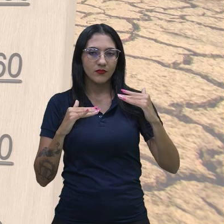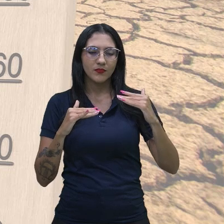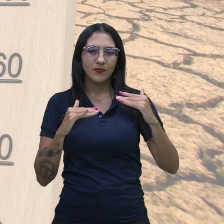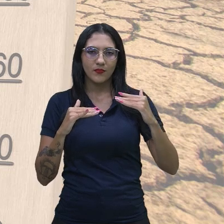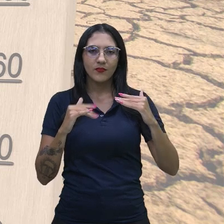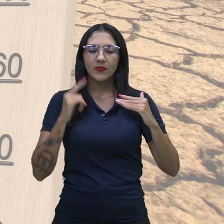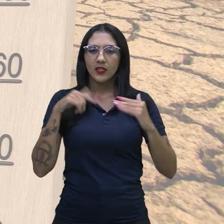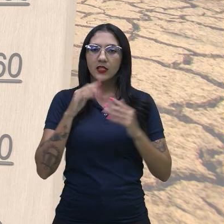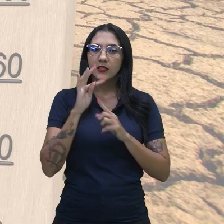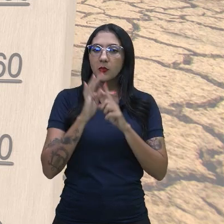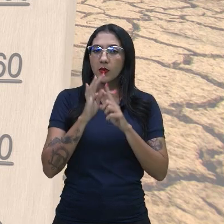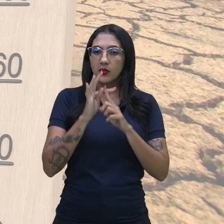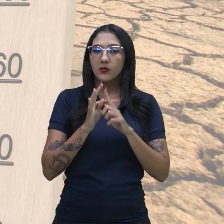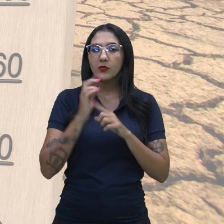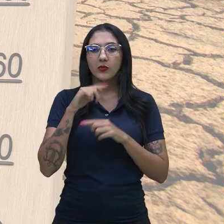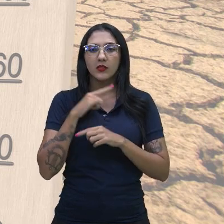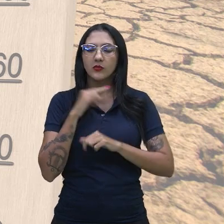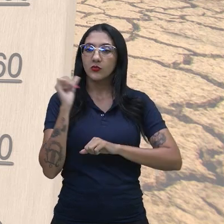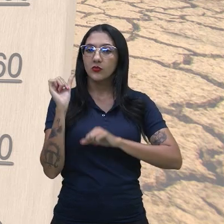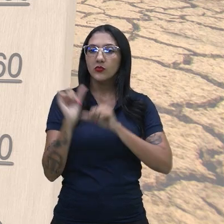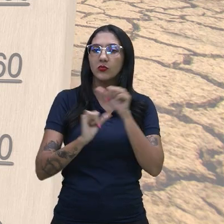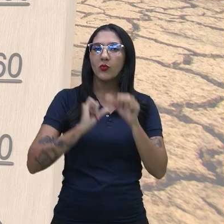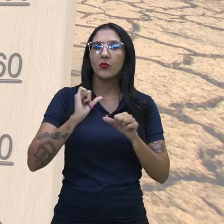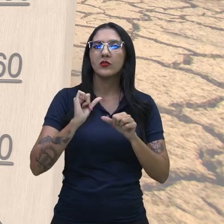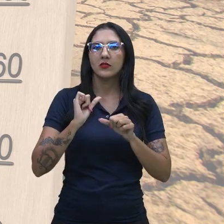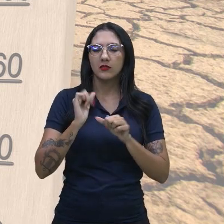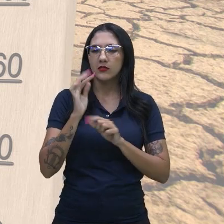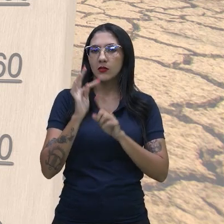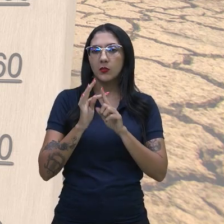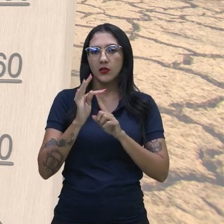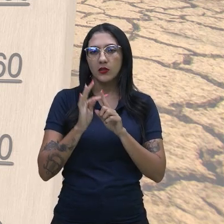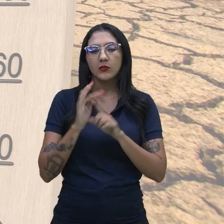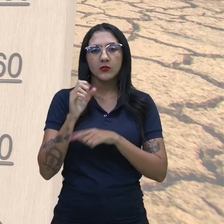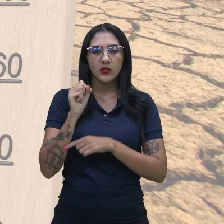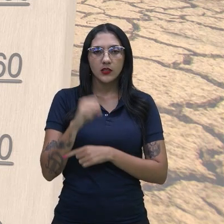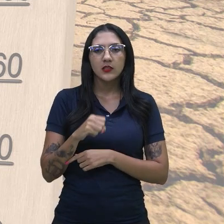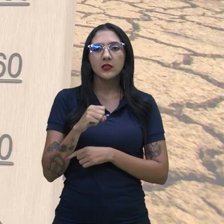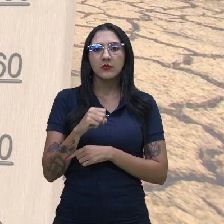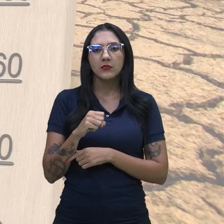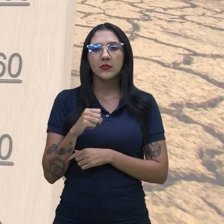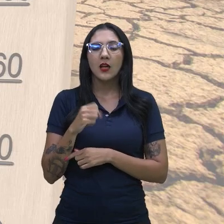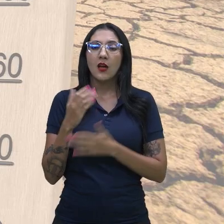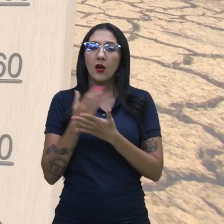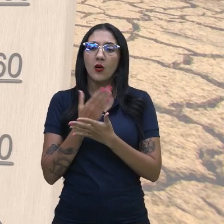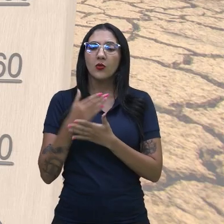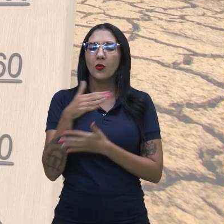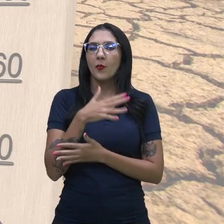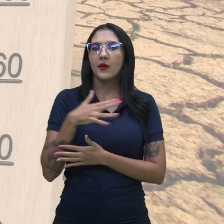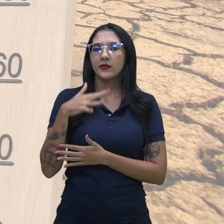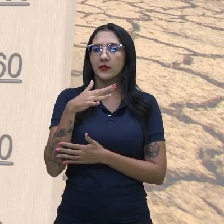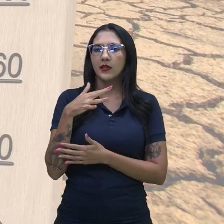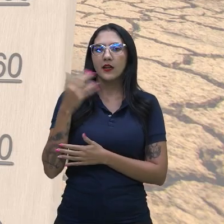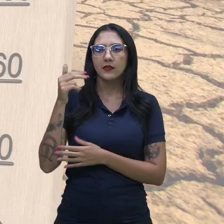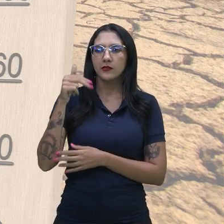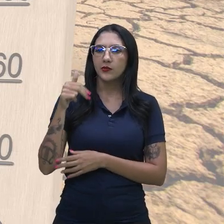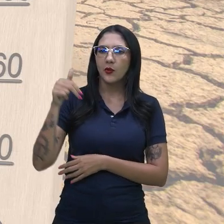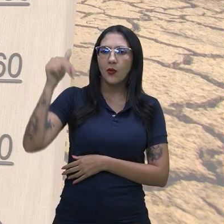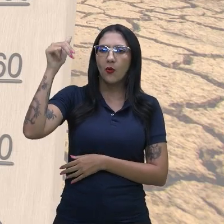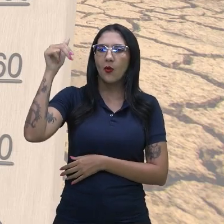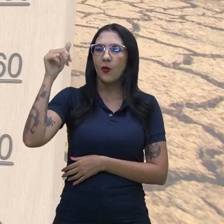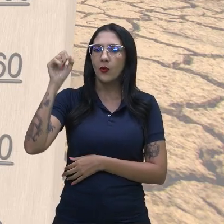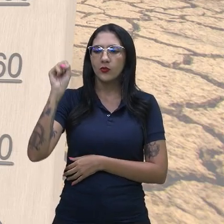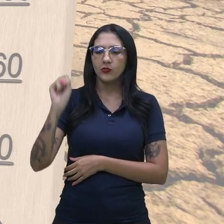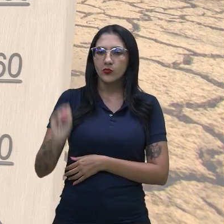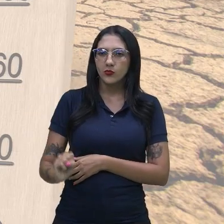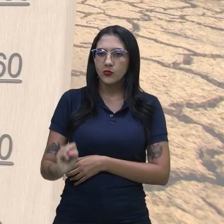acaba alterando essas temperaturas nas partes mais extremas, nas partes mais ao norte, ao